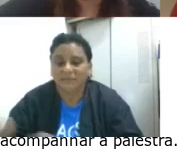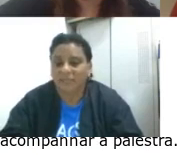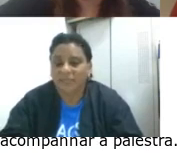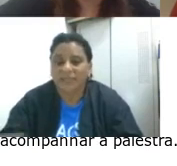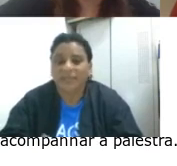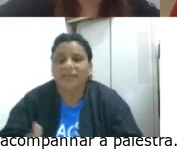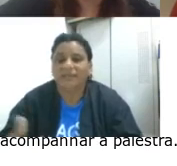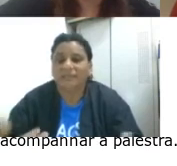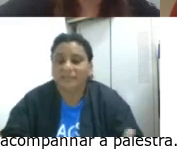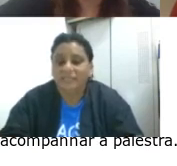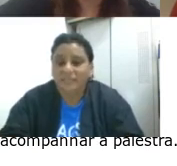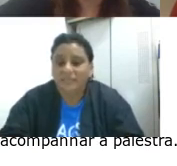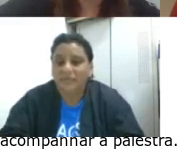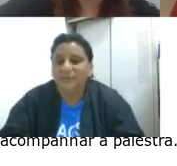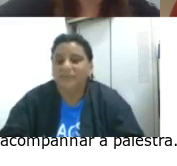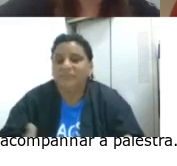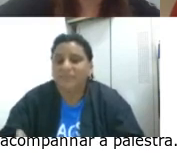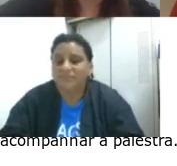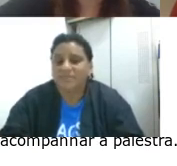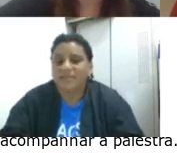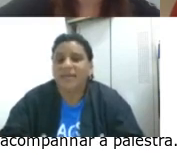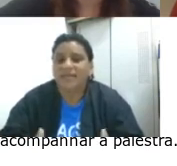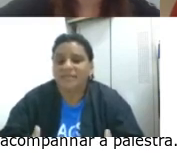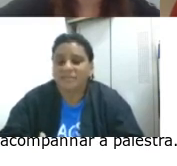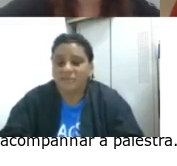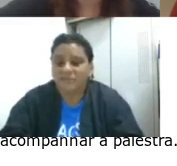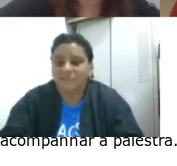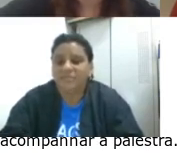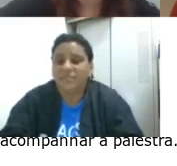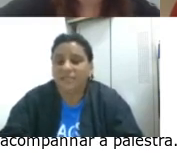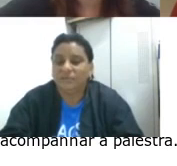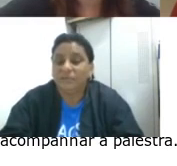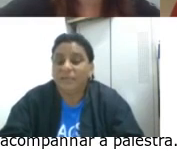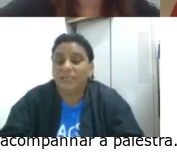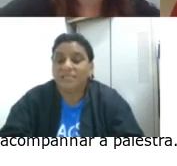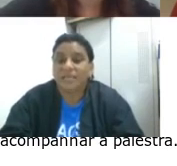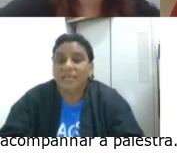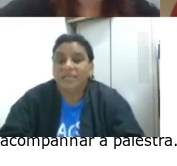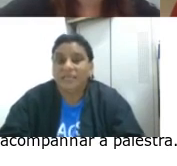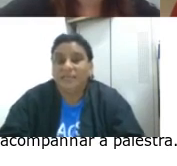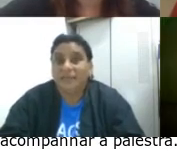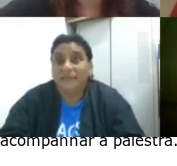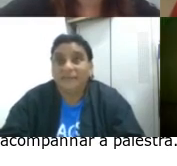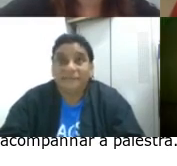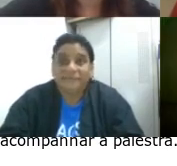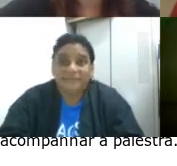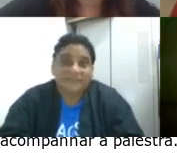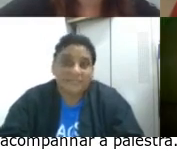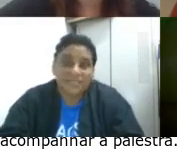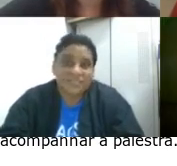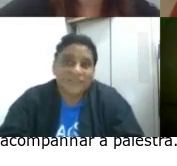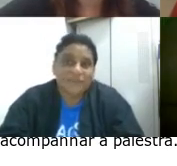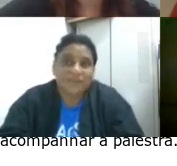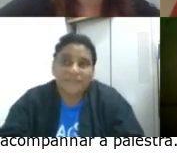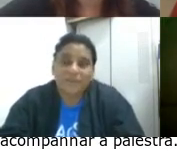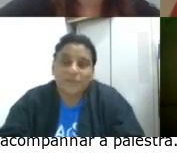vida regrada que moram dentro das suas casas com família e tudo mais é se a gente